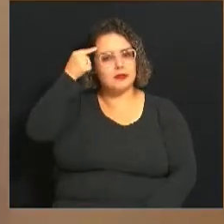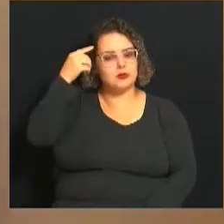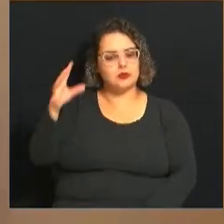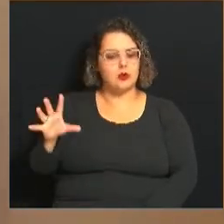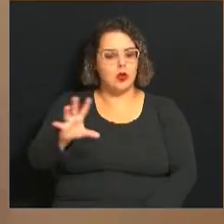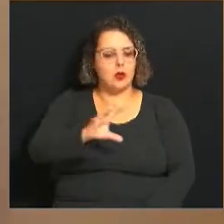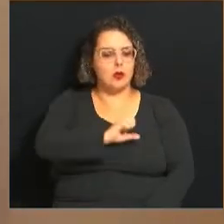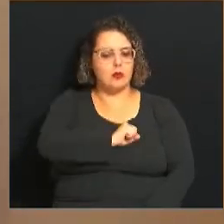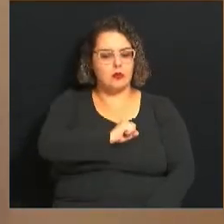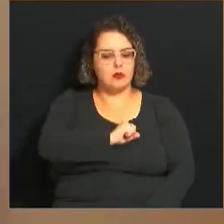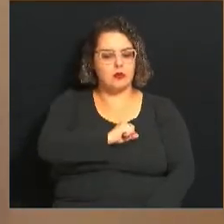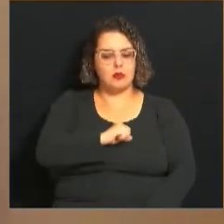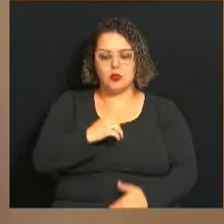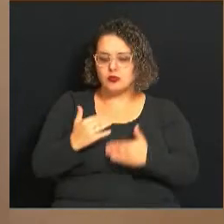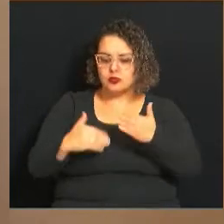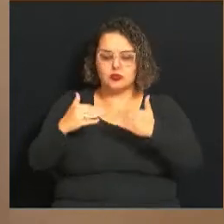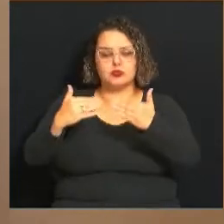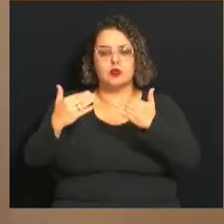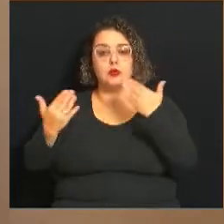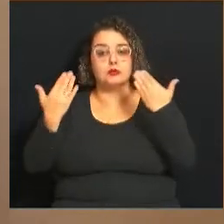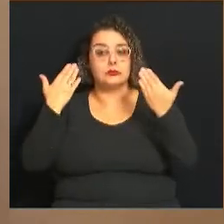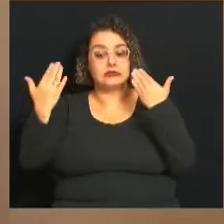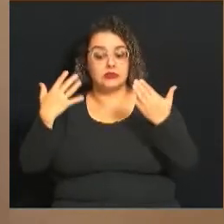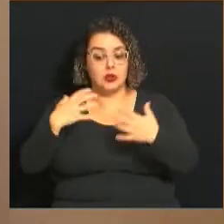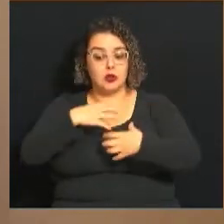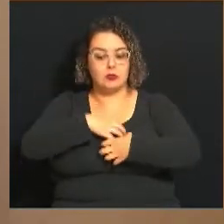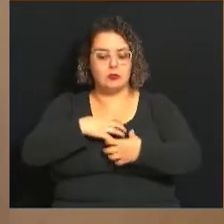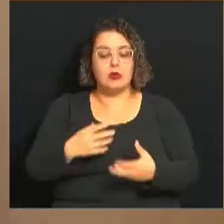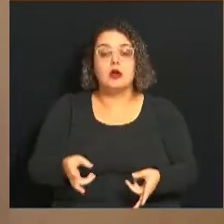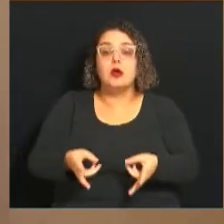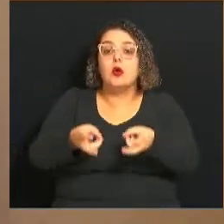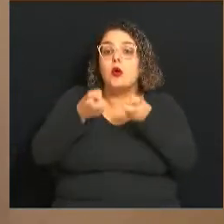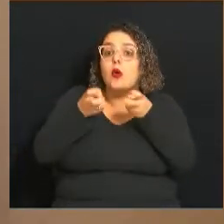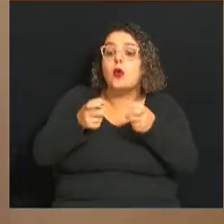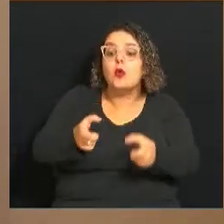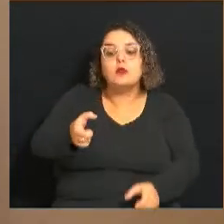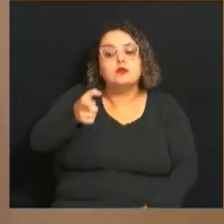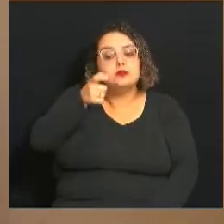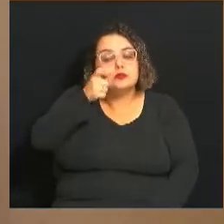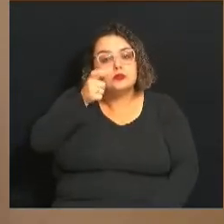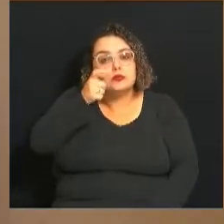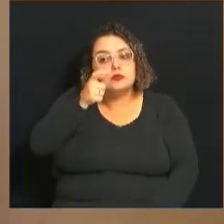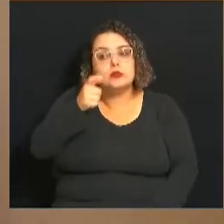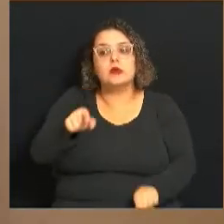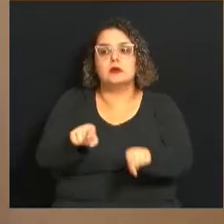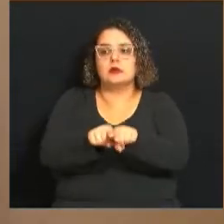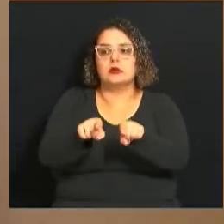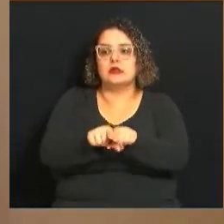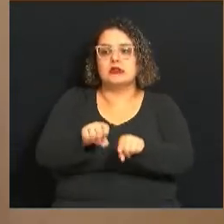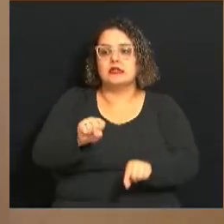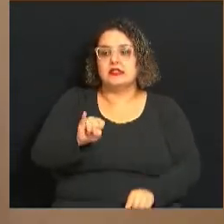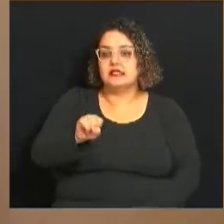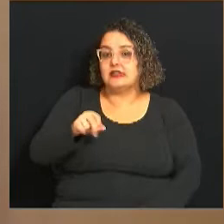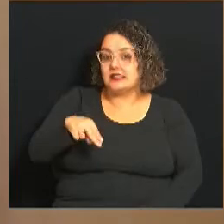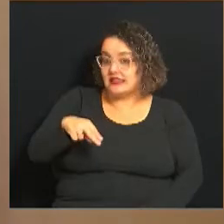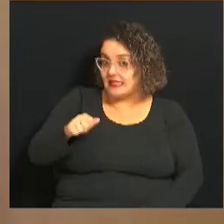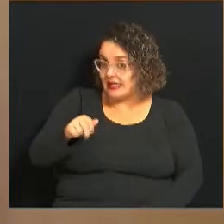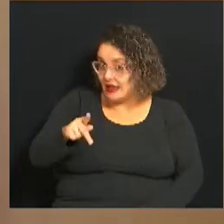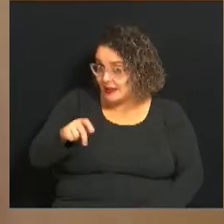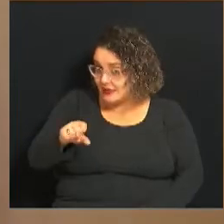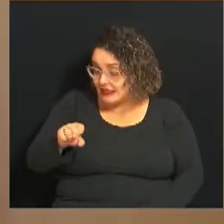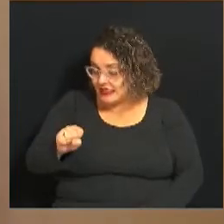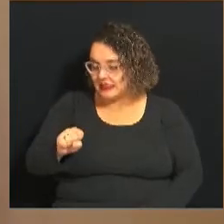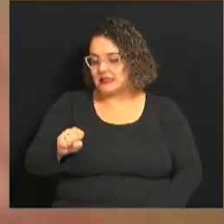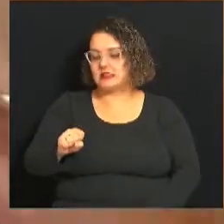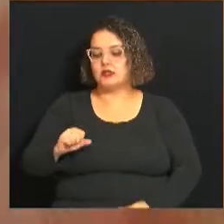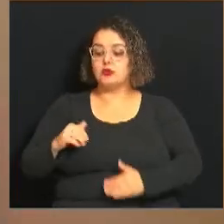desenvolvimento psicológico, emocional, mas hoje a gente observa até na quantidade de sinapses, no desenvolvimento desse cérebro,